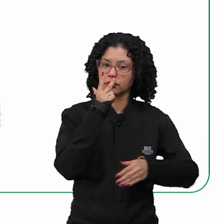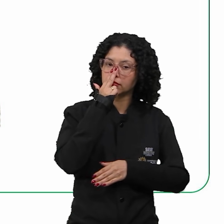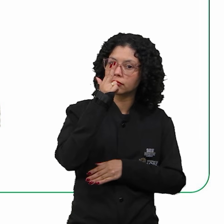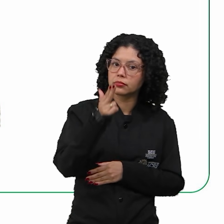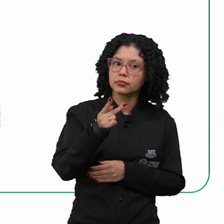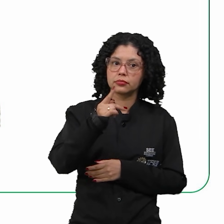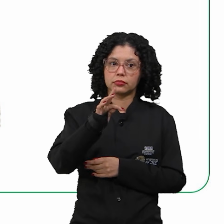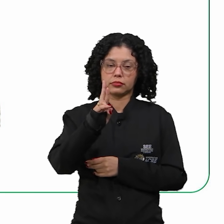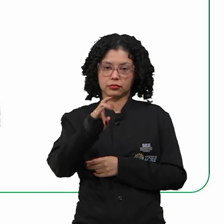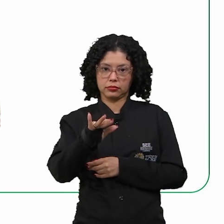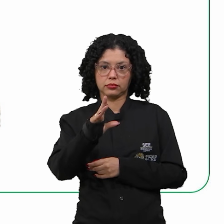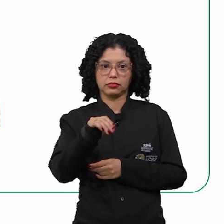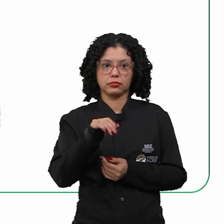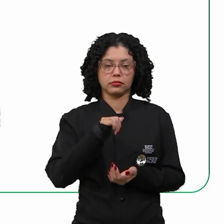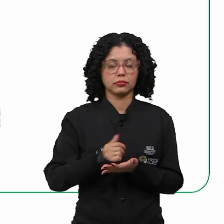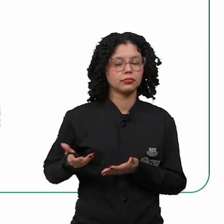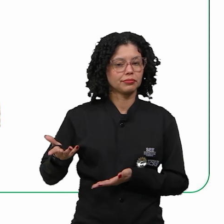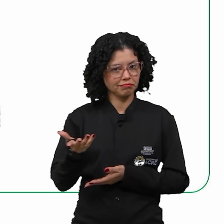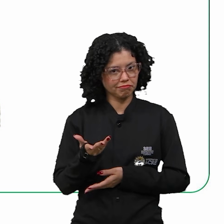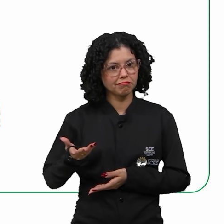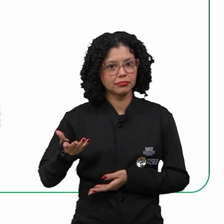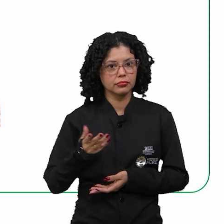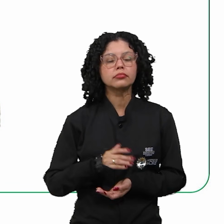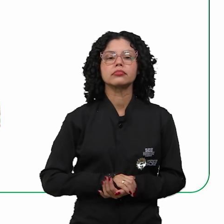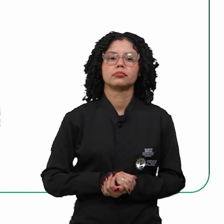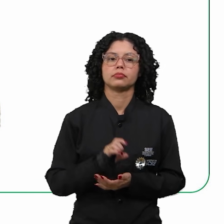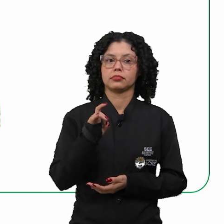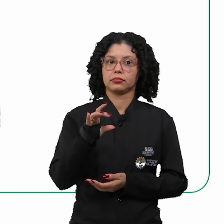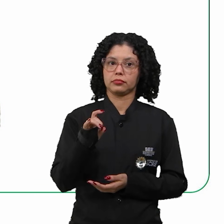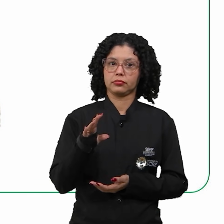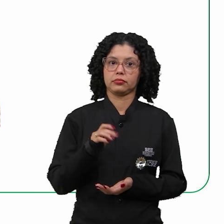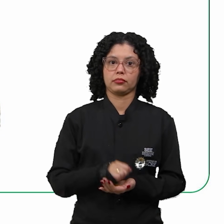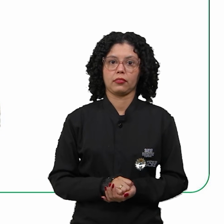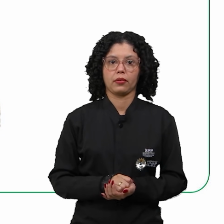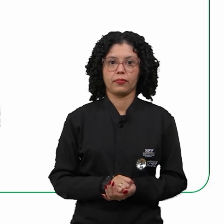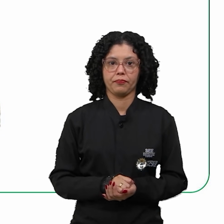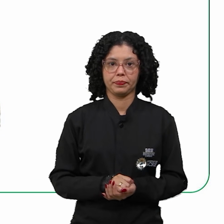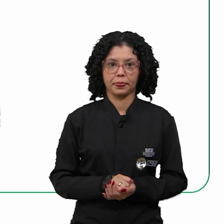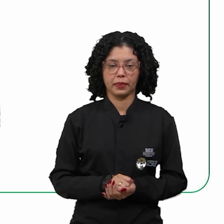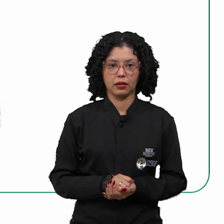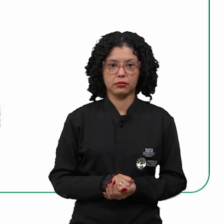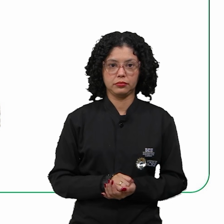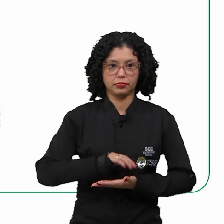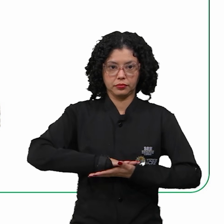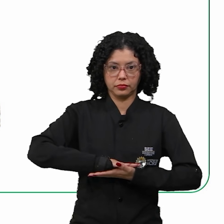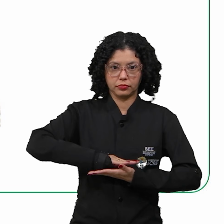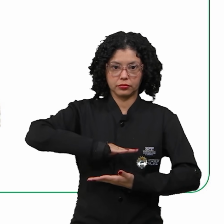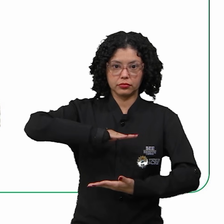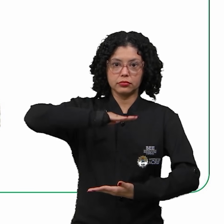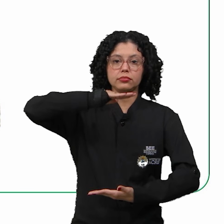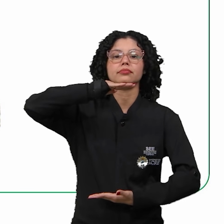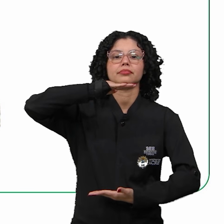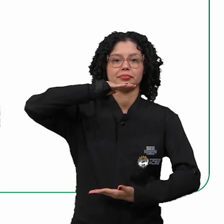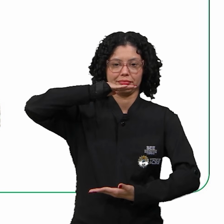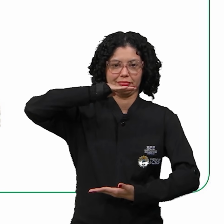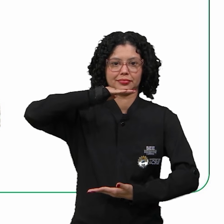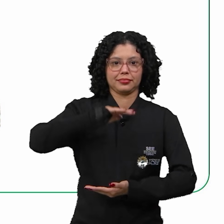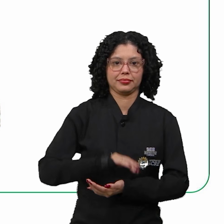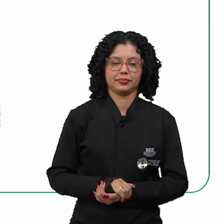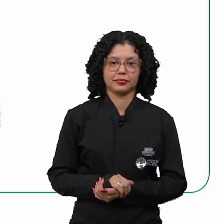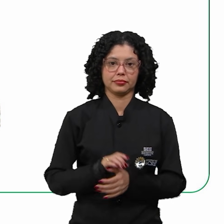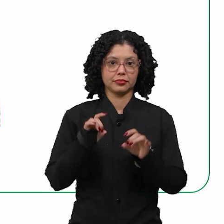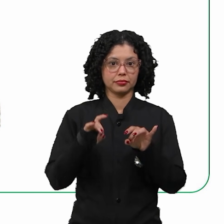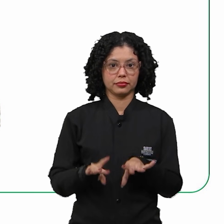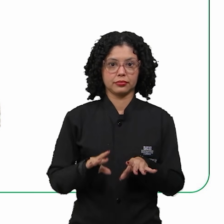um prisma de base quadrada. São iguais, ó. Só que um está na forma deitado, o outro em pé. E